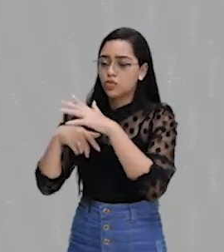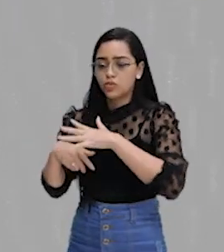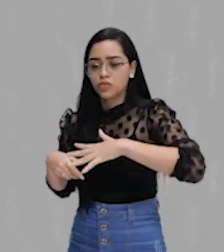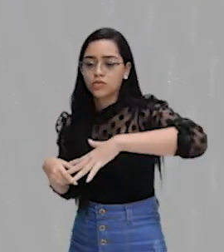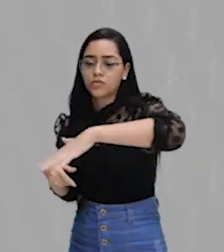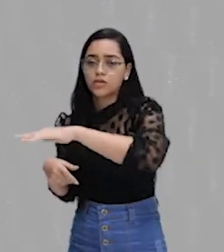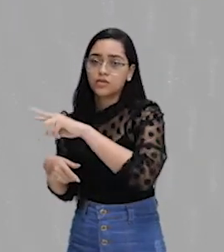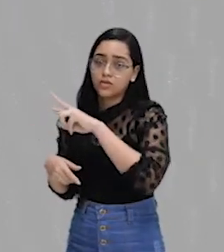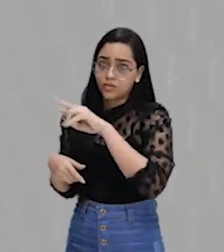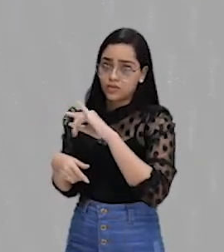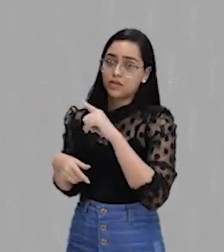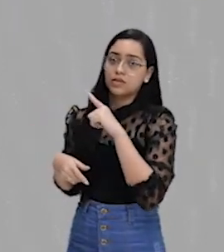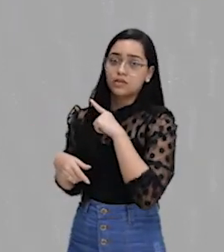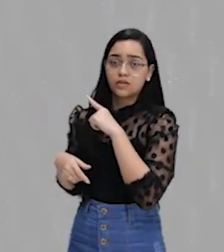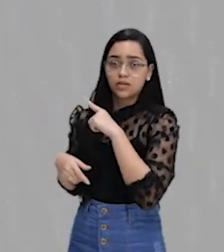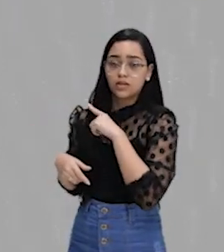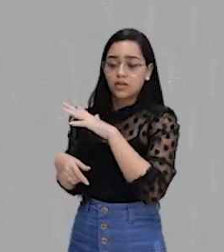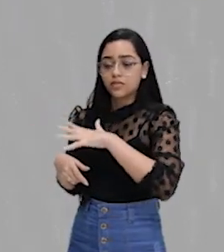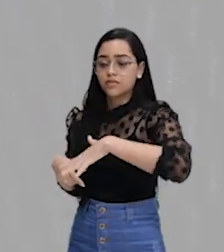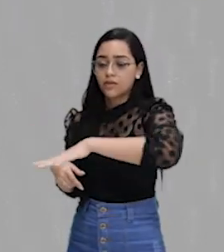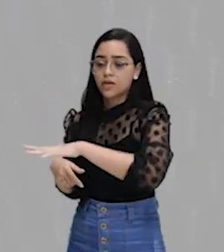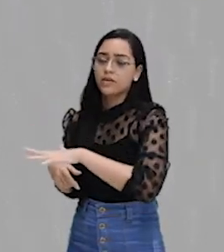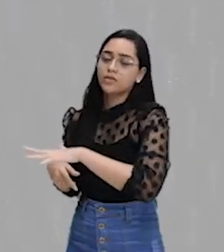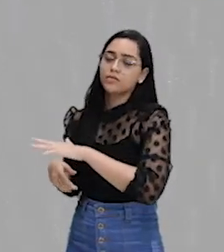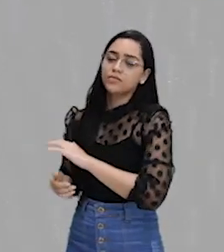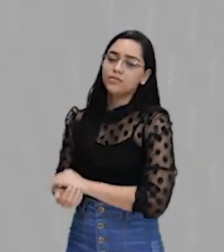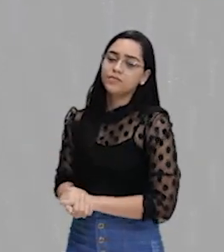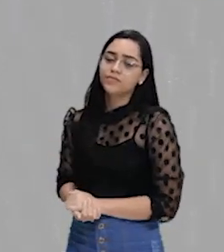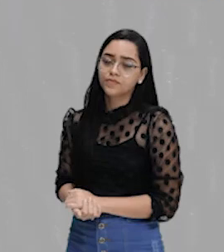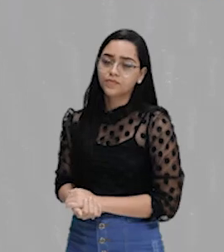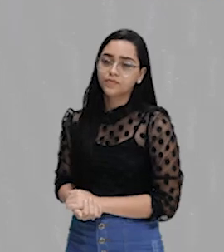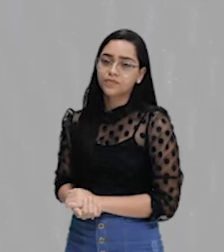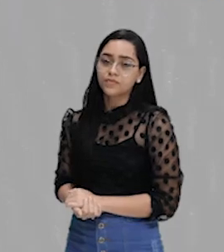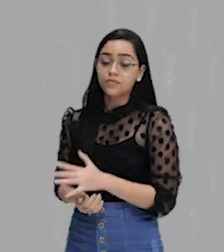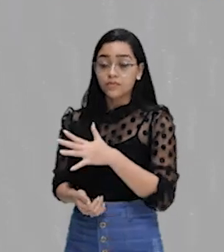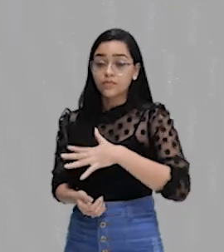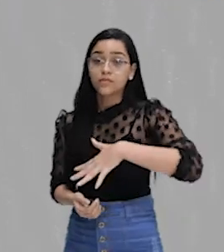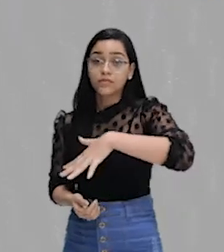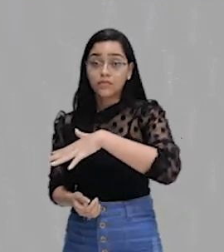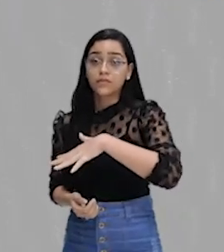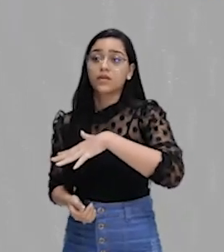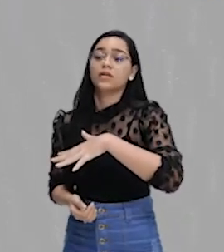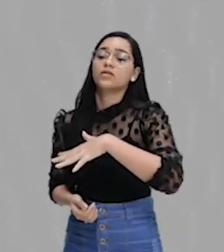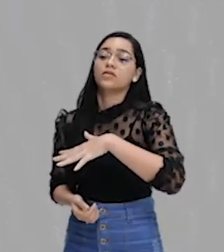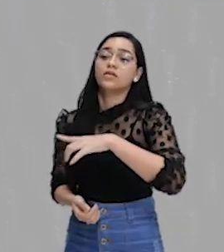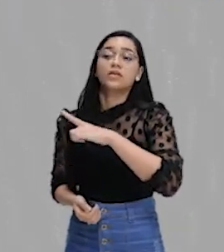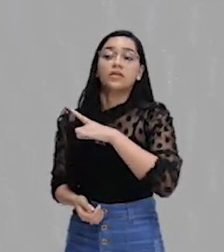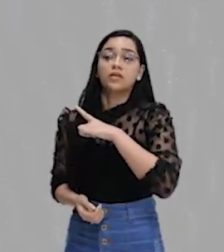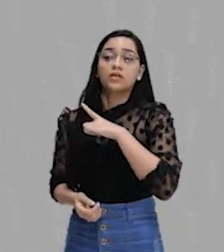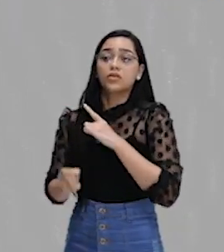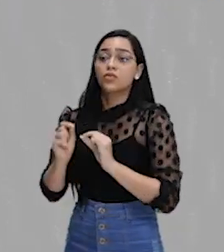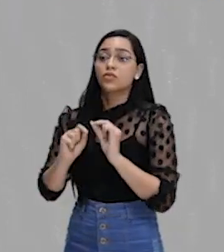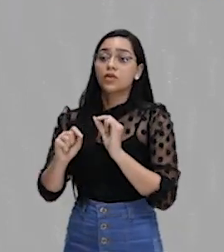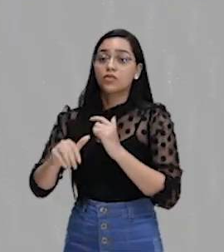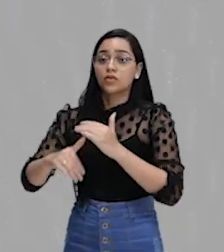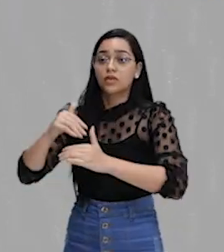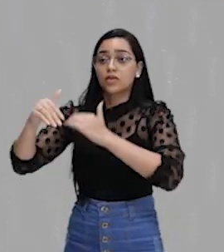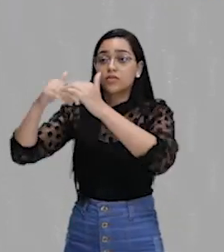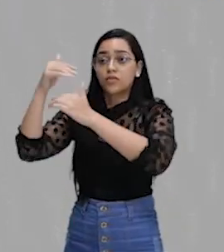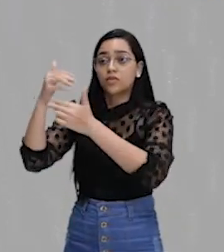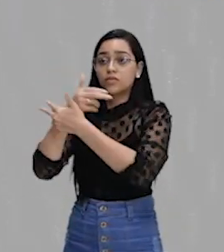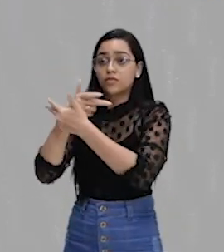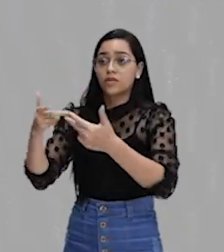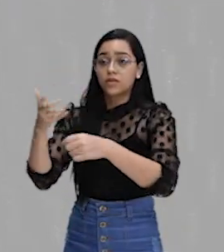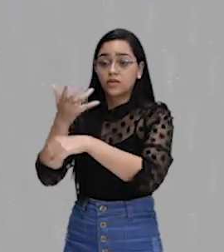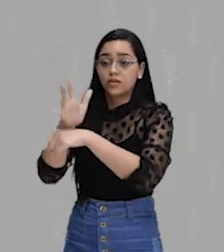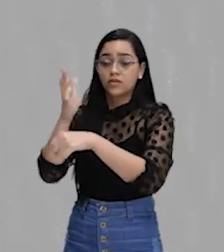Renascimento vai ocupar é um espaço das cidades. O espaço que o Renascimento vai ocupar é o espaço do desenvolvimento das